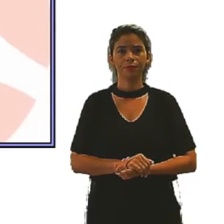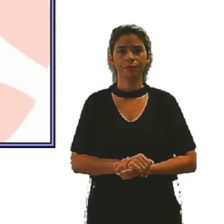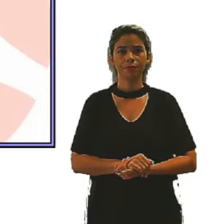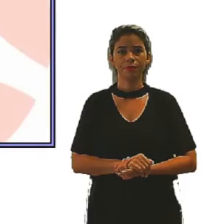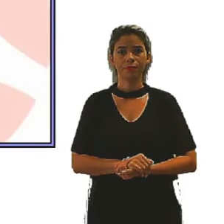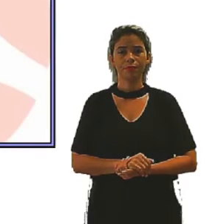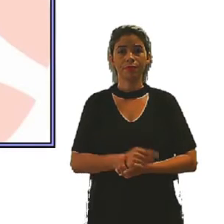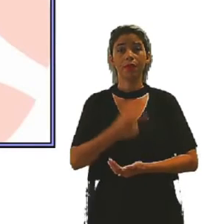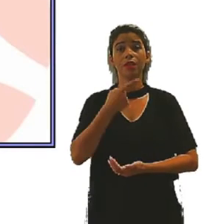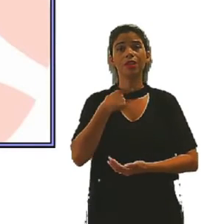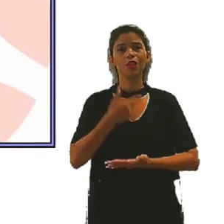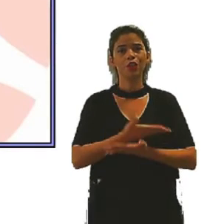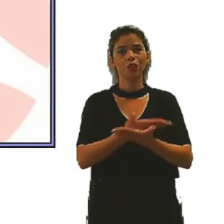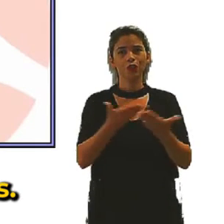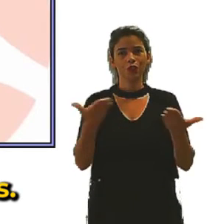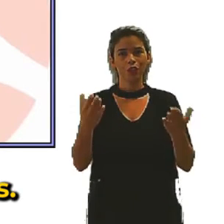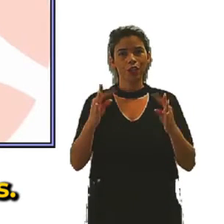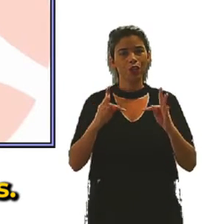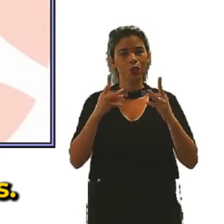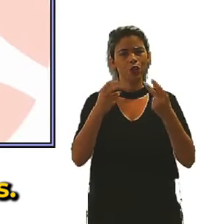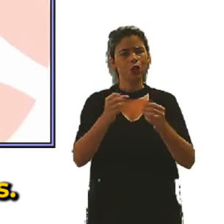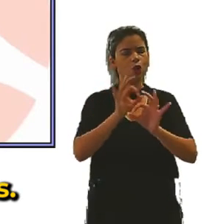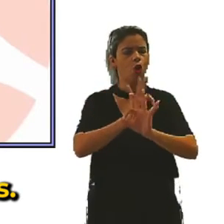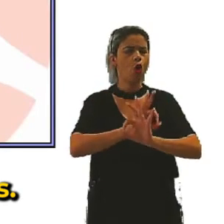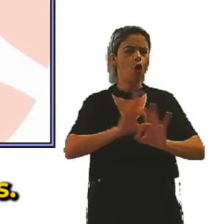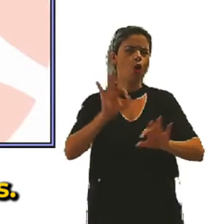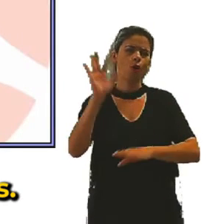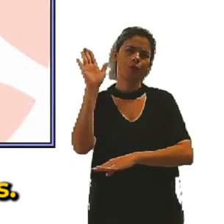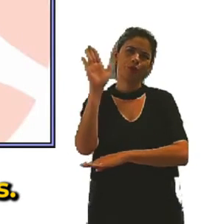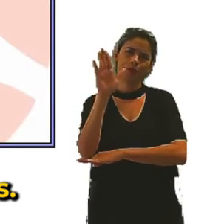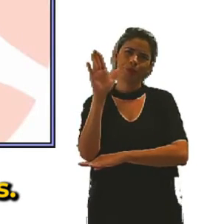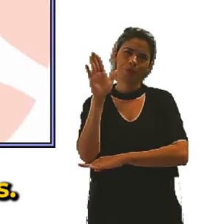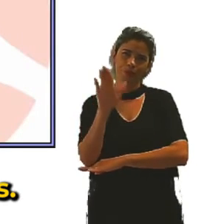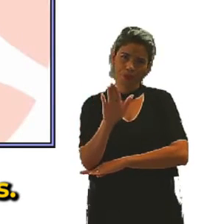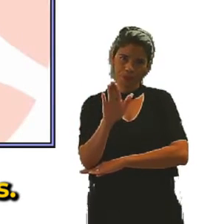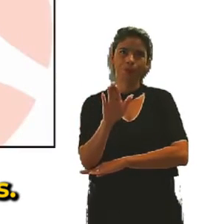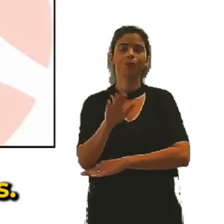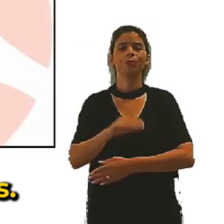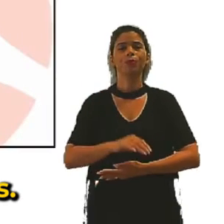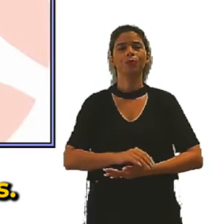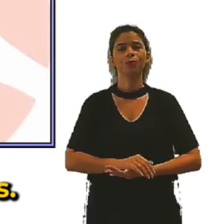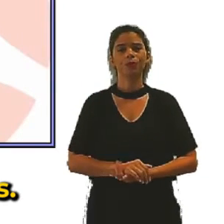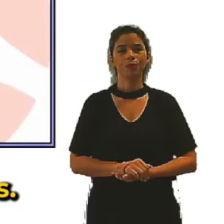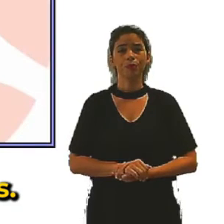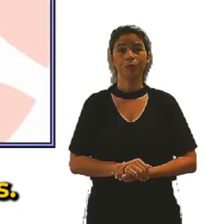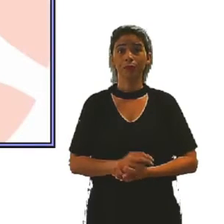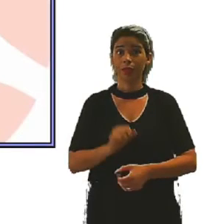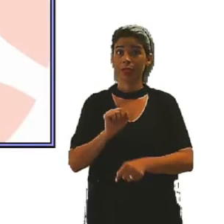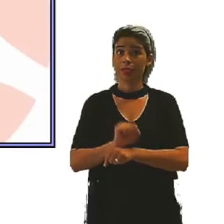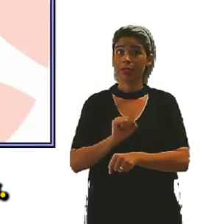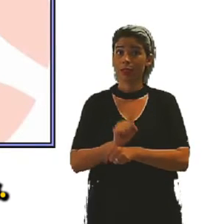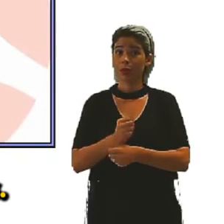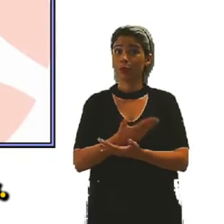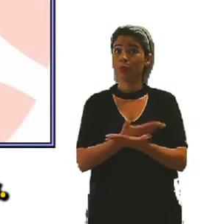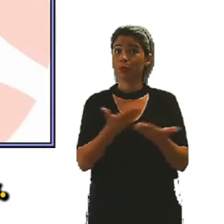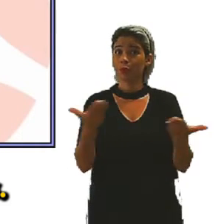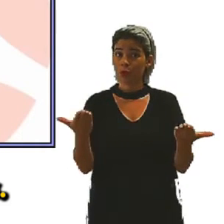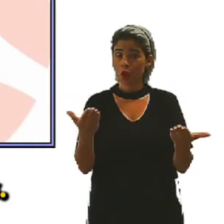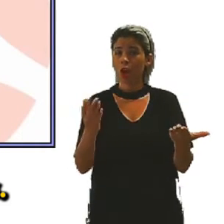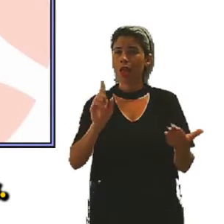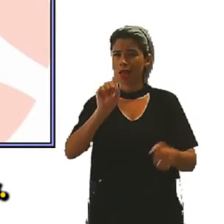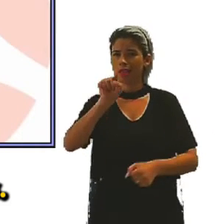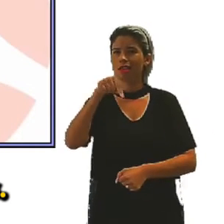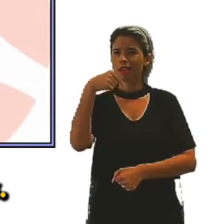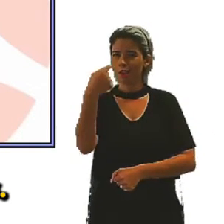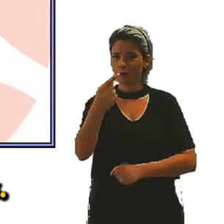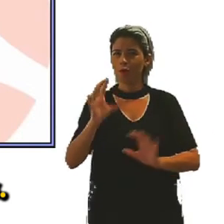Nós desejamos a todos uma excelente tarde e os aguardamos nas nossas